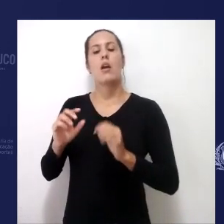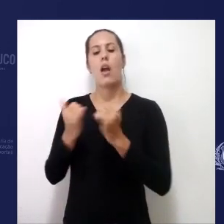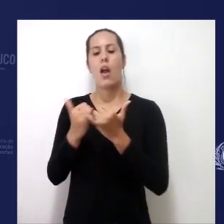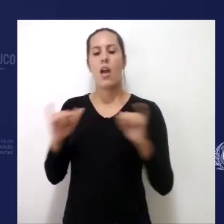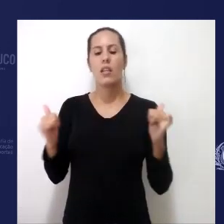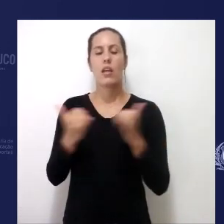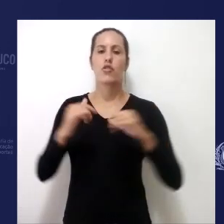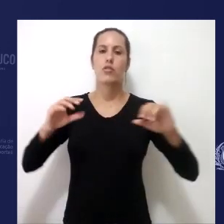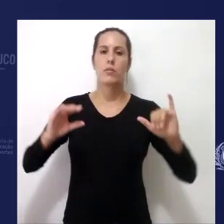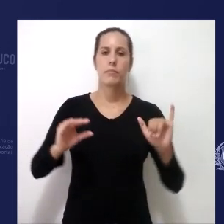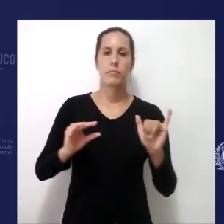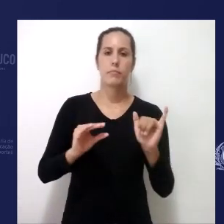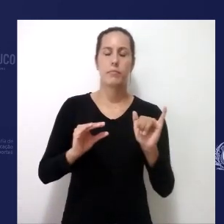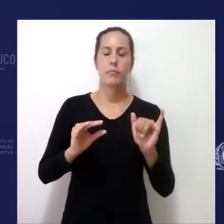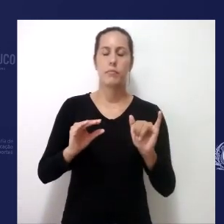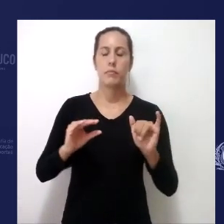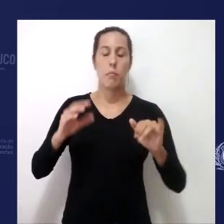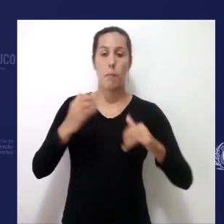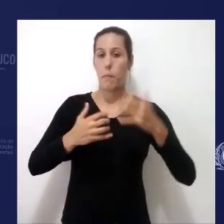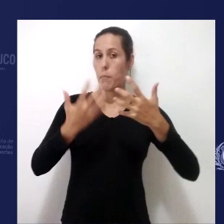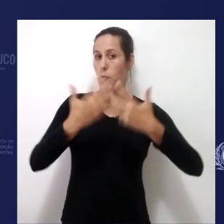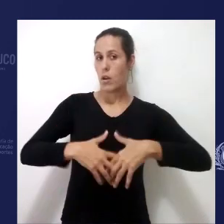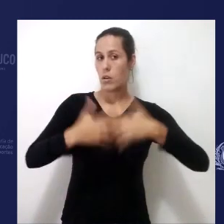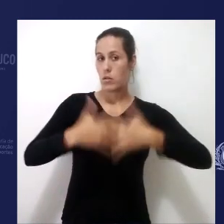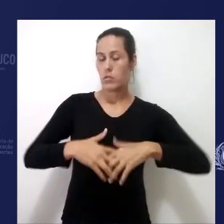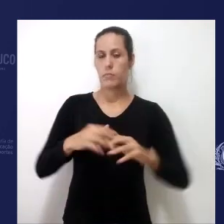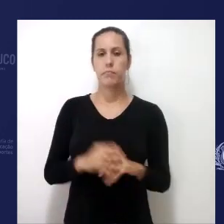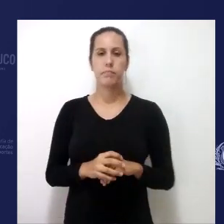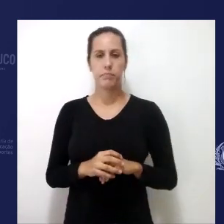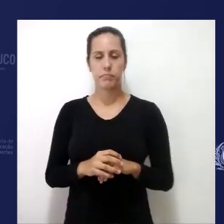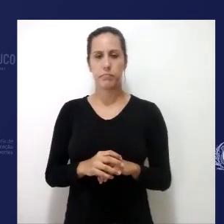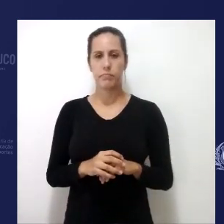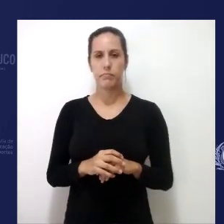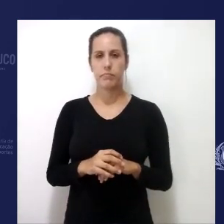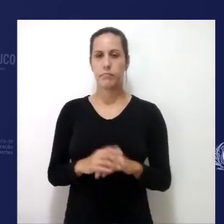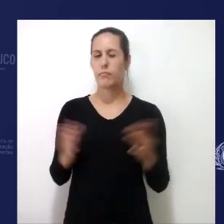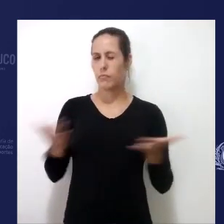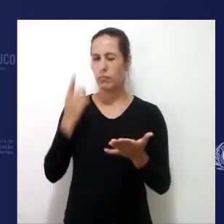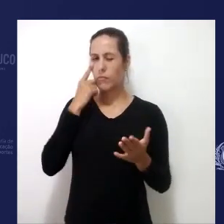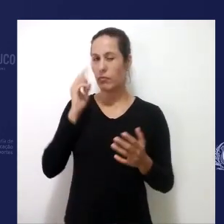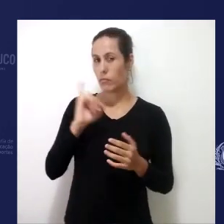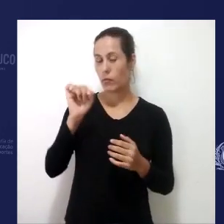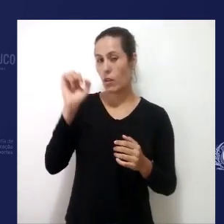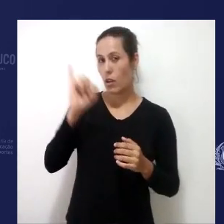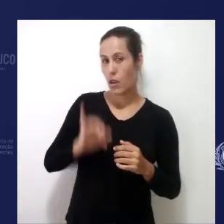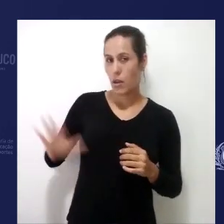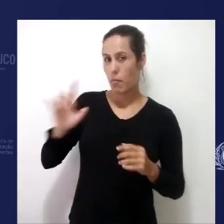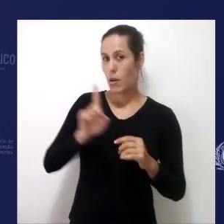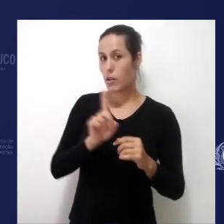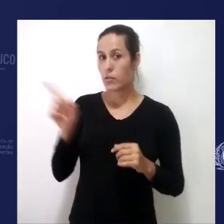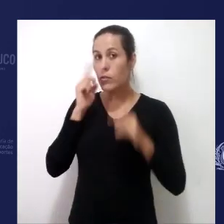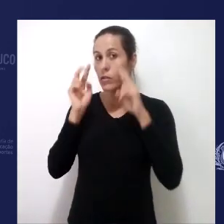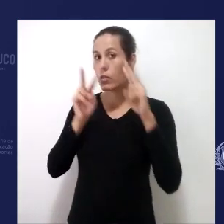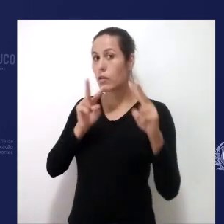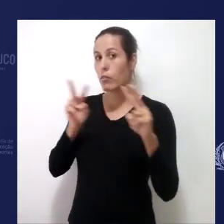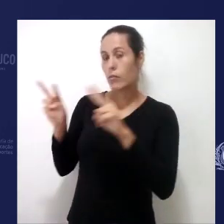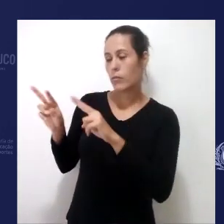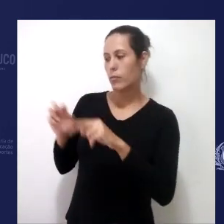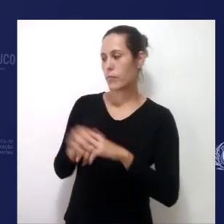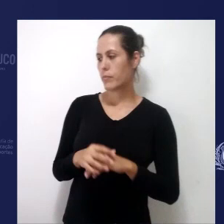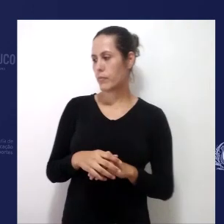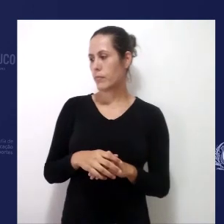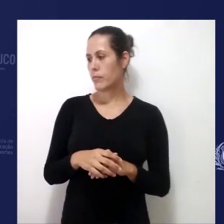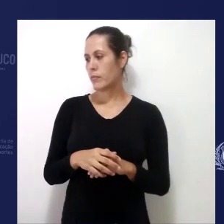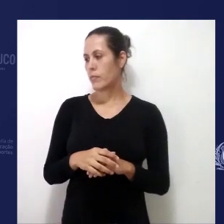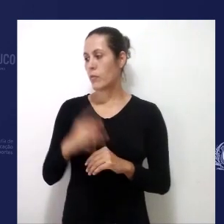quente em energia mecânica. E eu gostaria que a gente fosse para a telinha para a gente observar essa